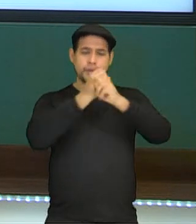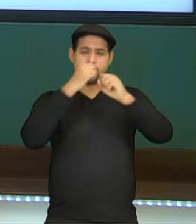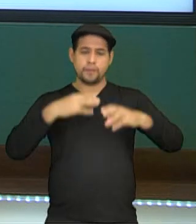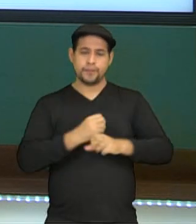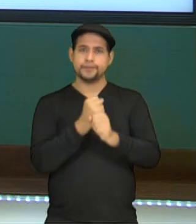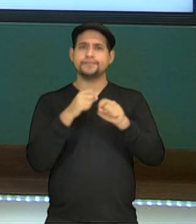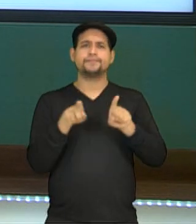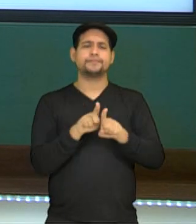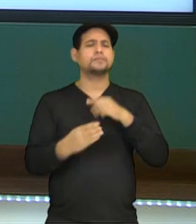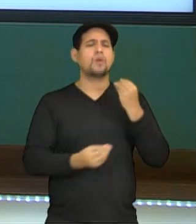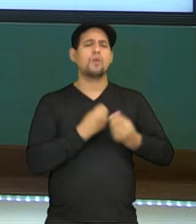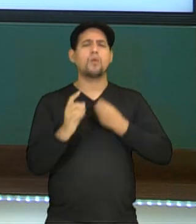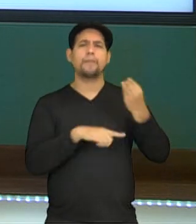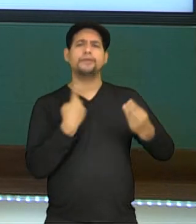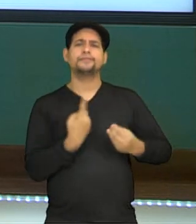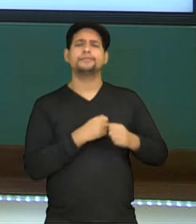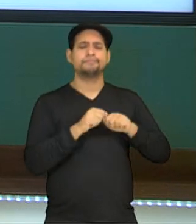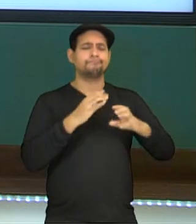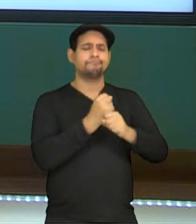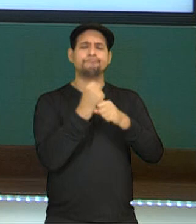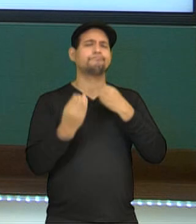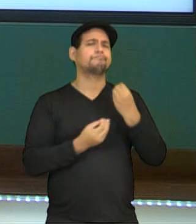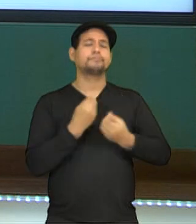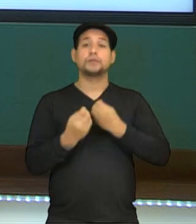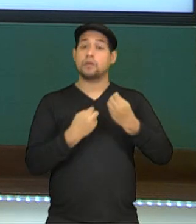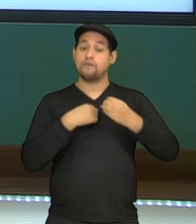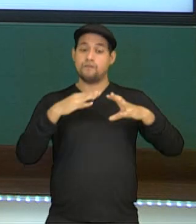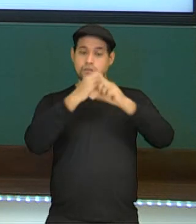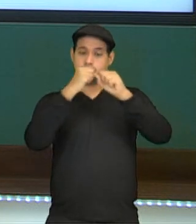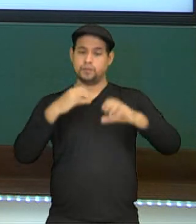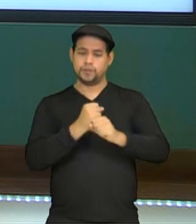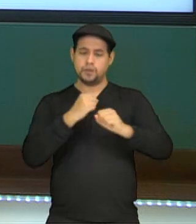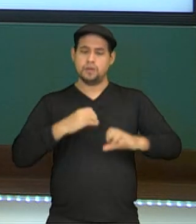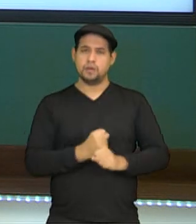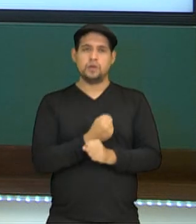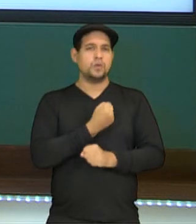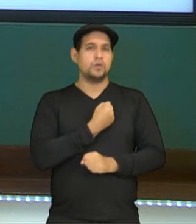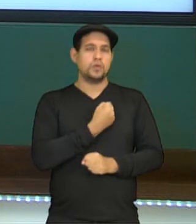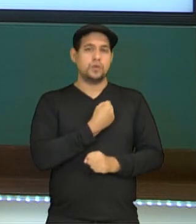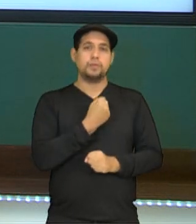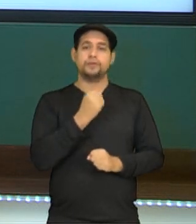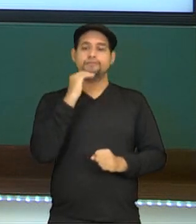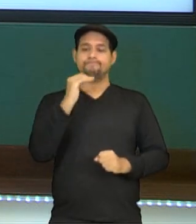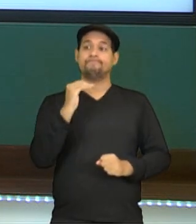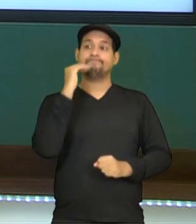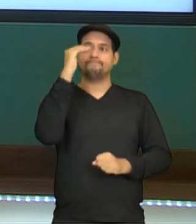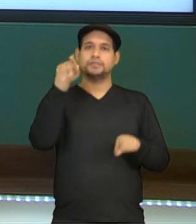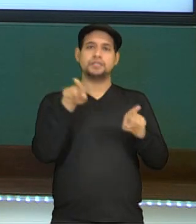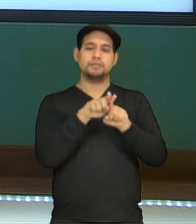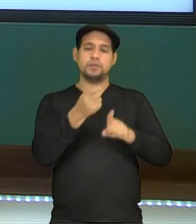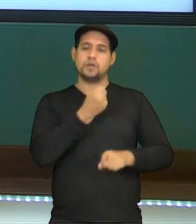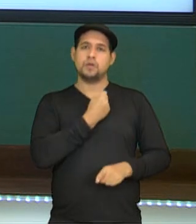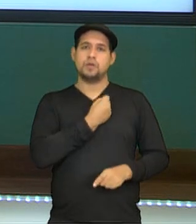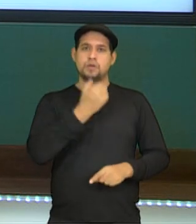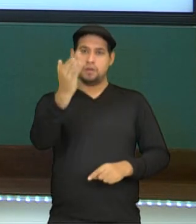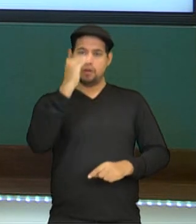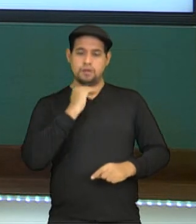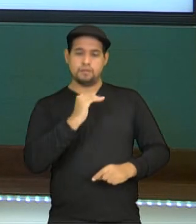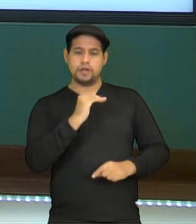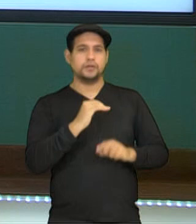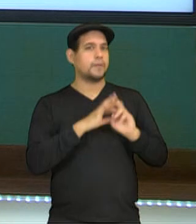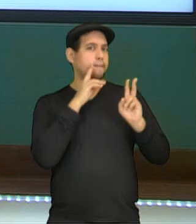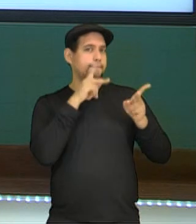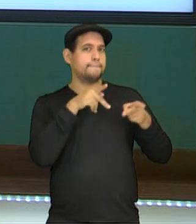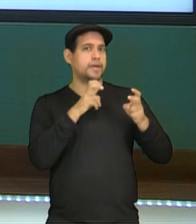né? Como que nós fazemos essa multiplicação? Eu vou multiplicar tanto o númerozinho que está em cima quanto o númerozinho que está embaixo, tá? Olha